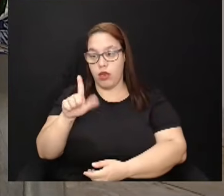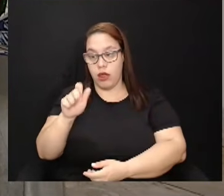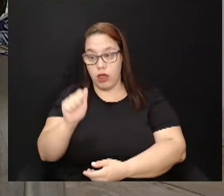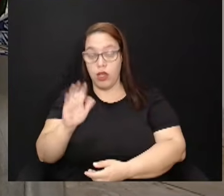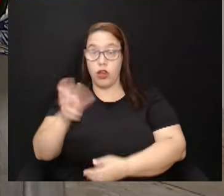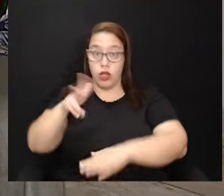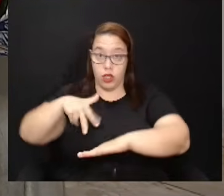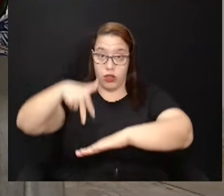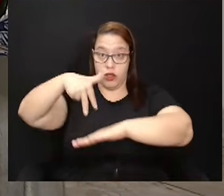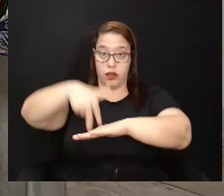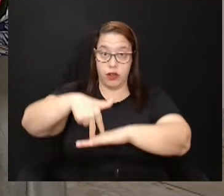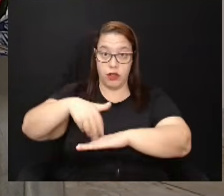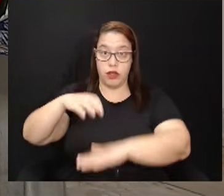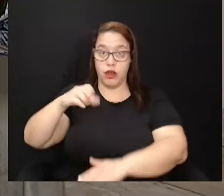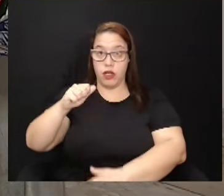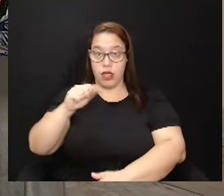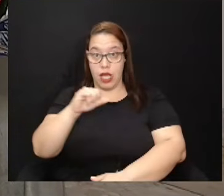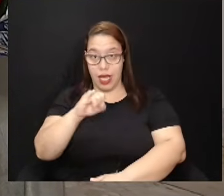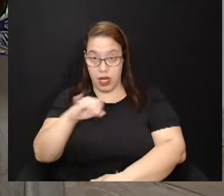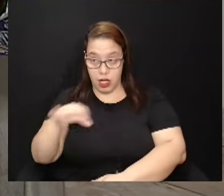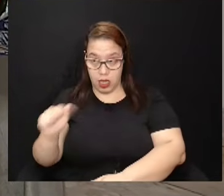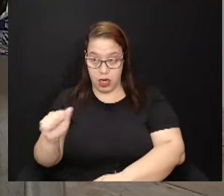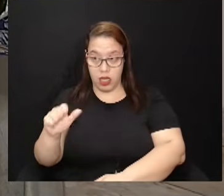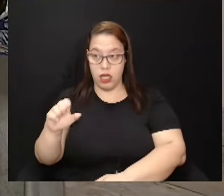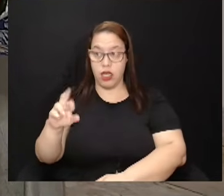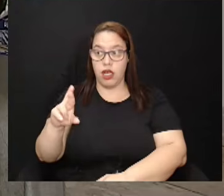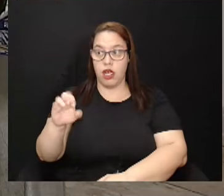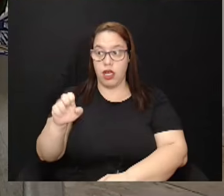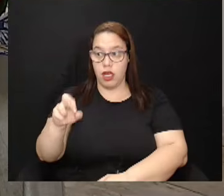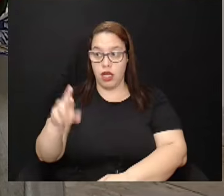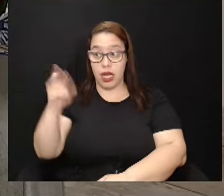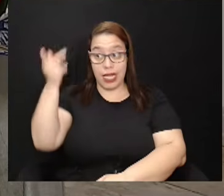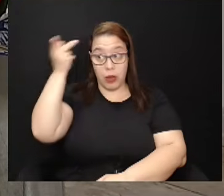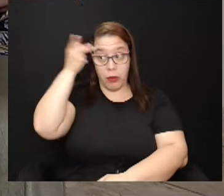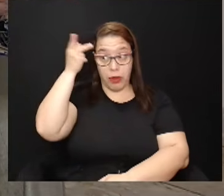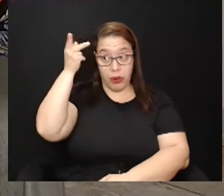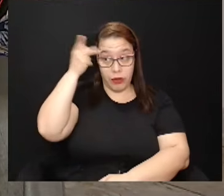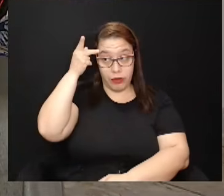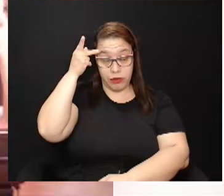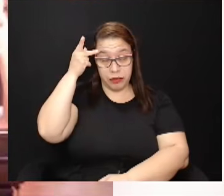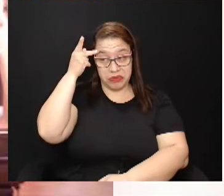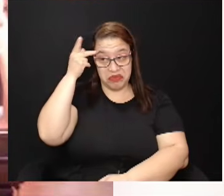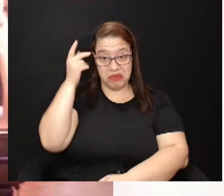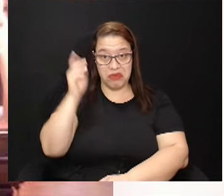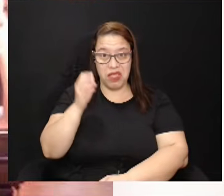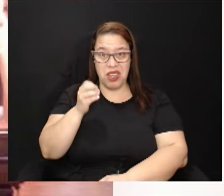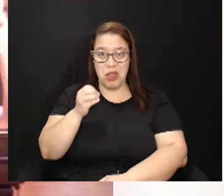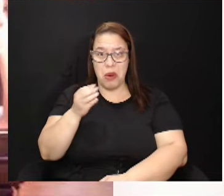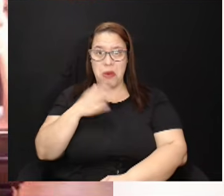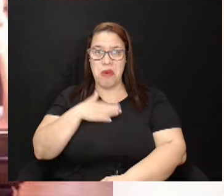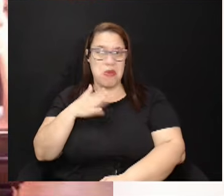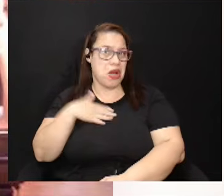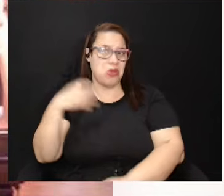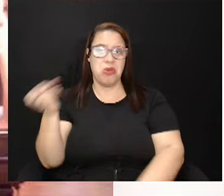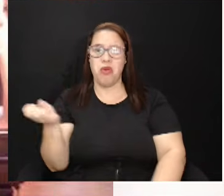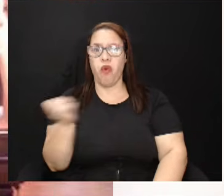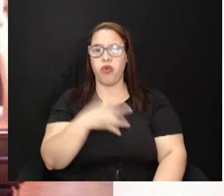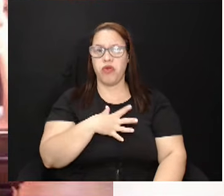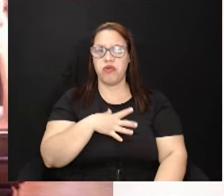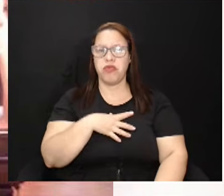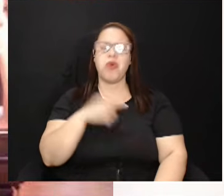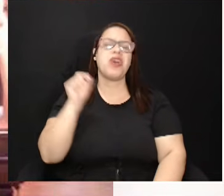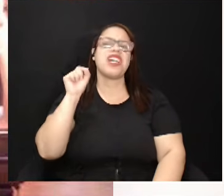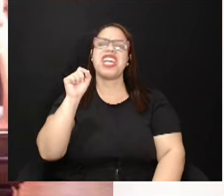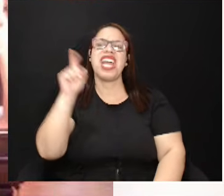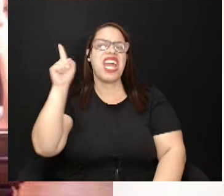a peça Hair, lá em São Paulo. Para mim, tudo era novidade. O que é novidade?